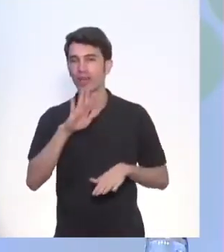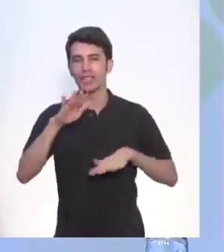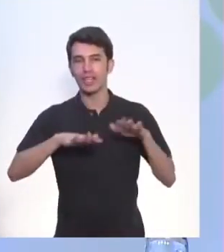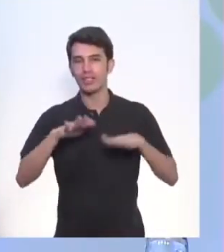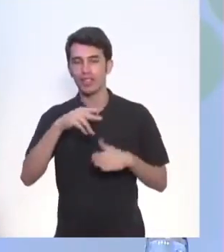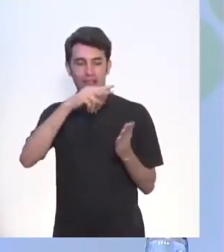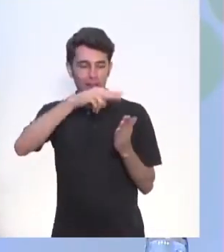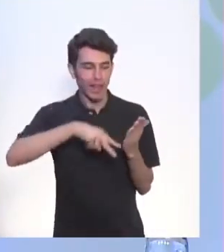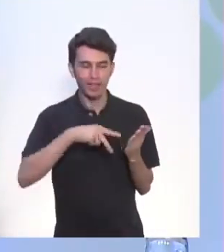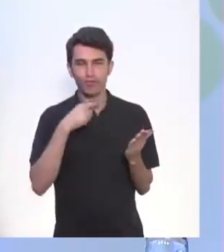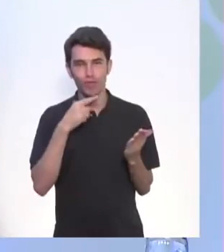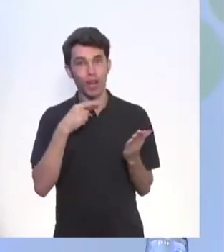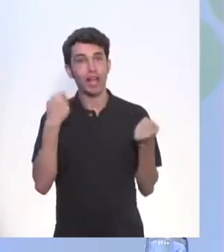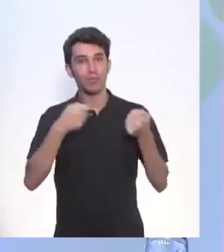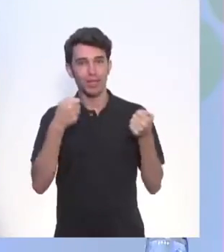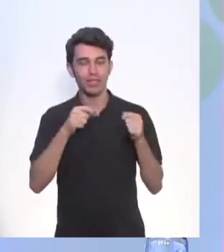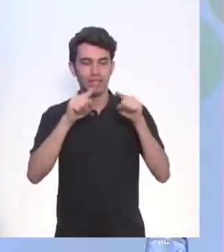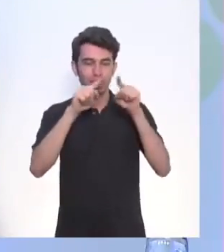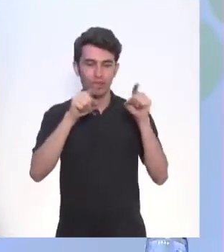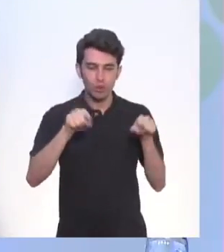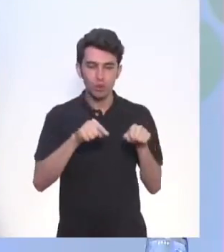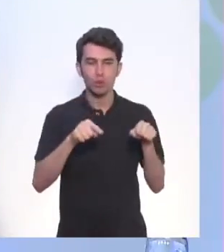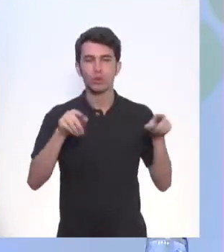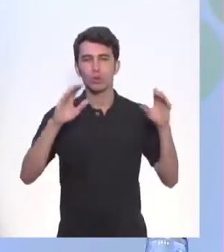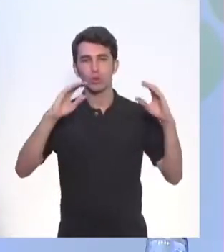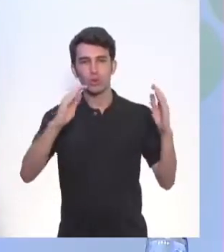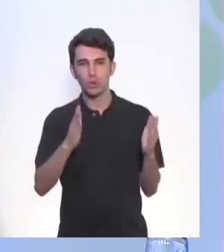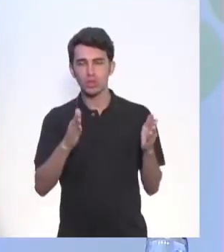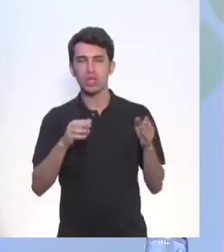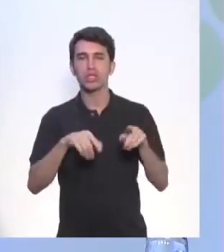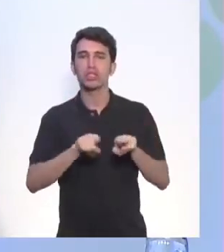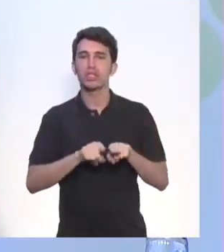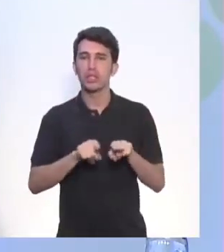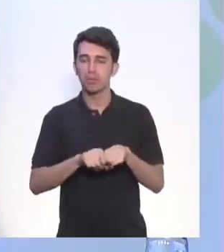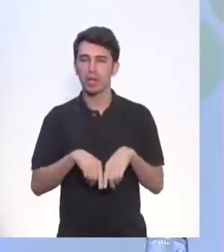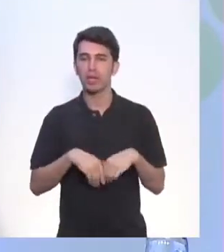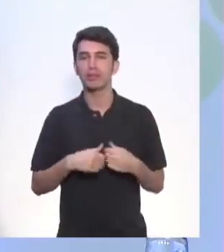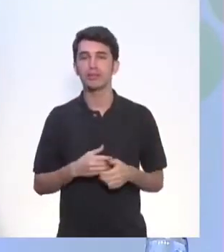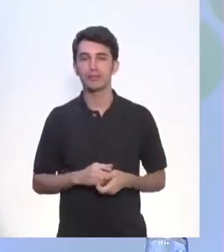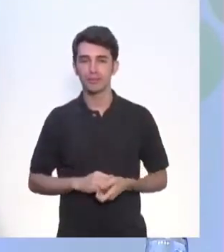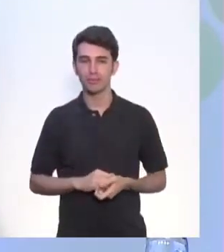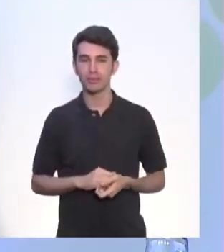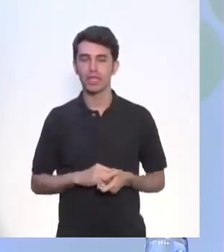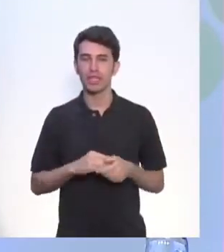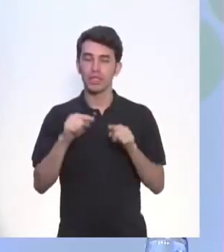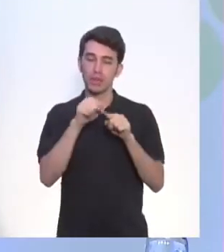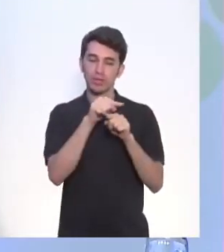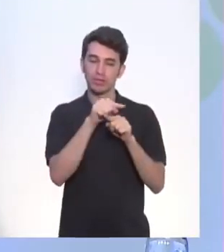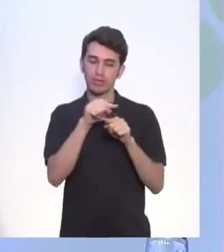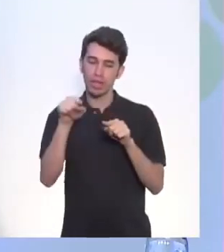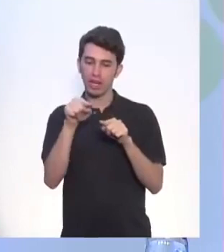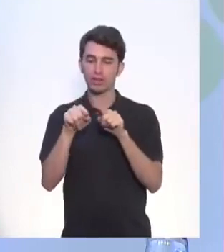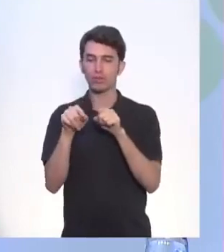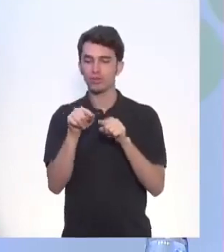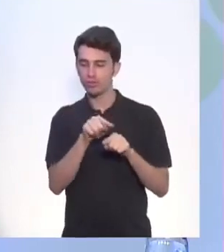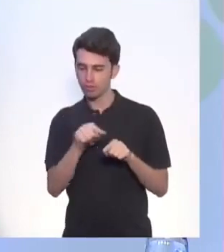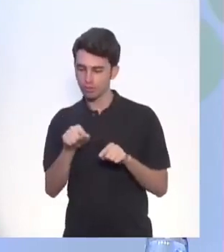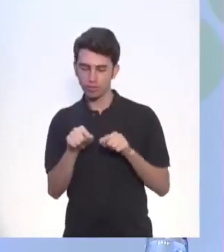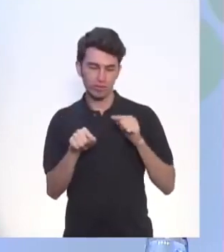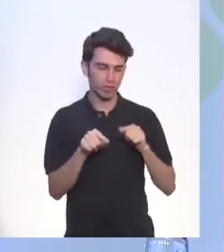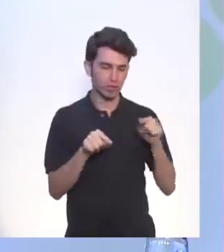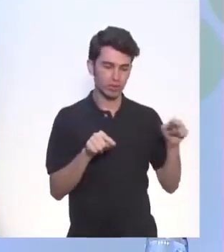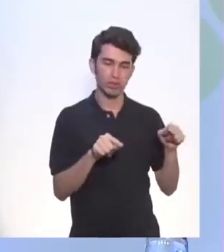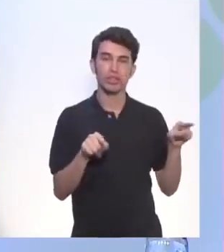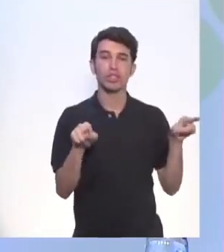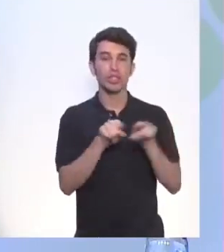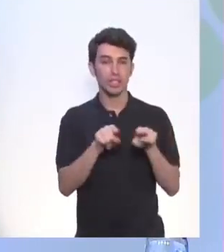bem? Então, nessa entrevista, então, vocês vão encontrar colchetes e algumas partes com travessões ou pequenos traços que também têm o